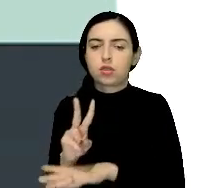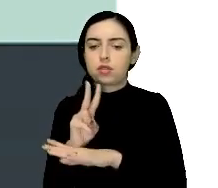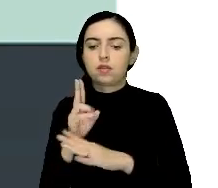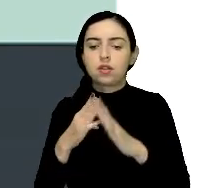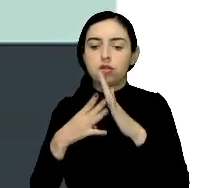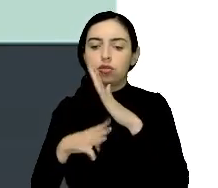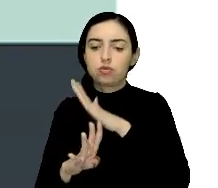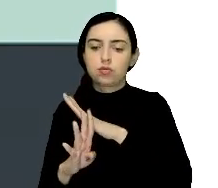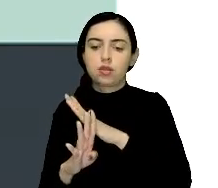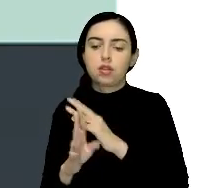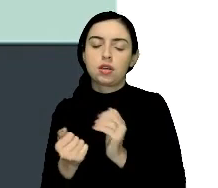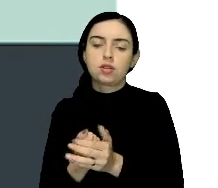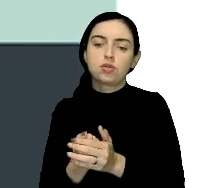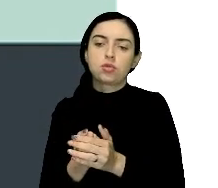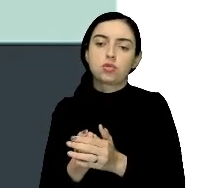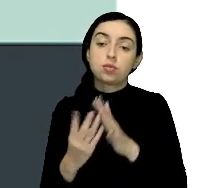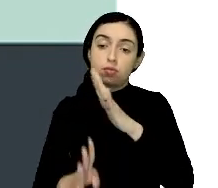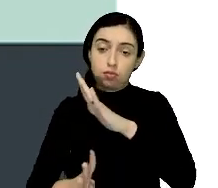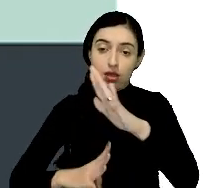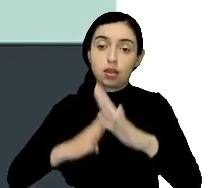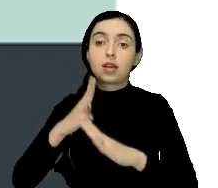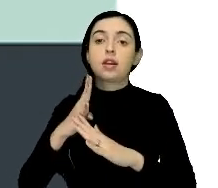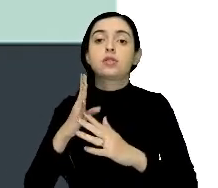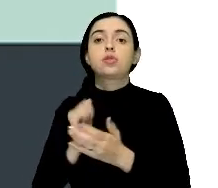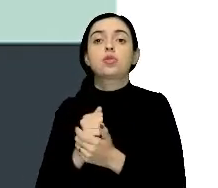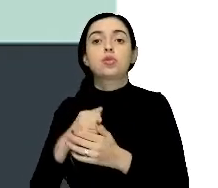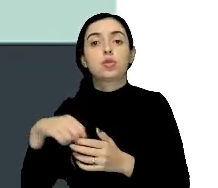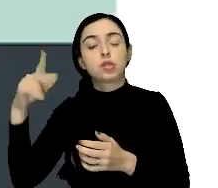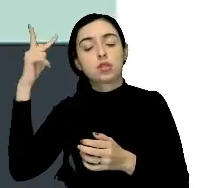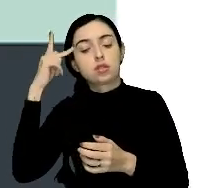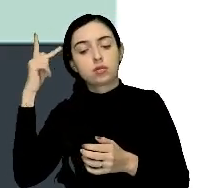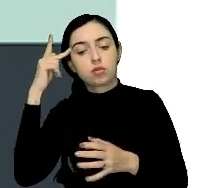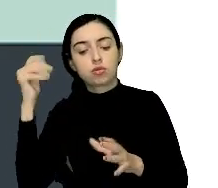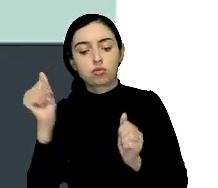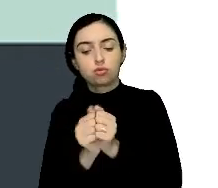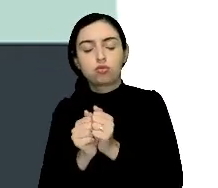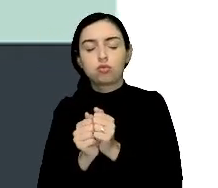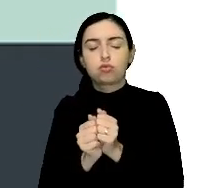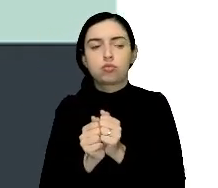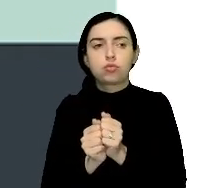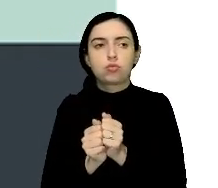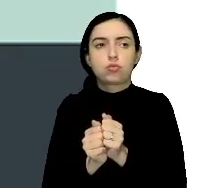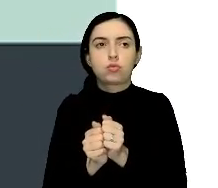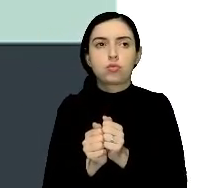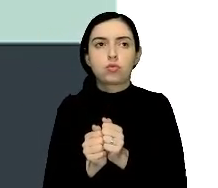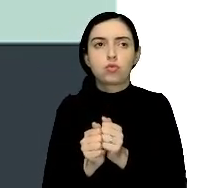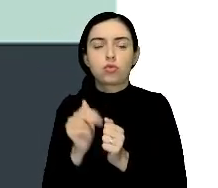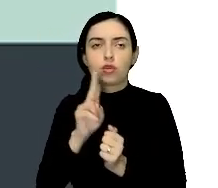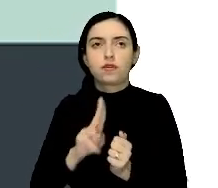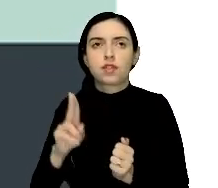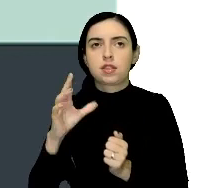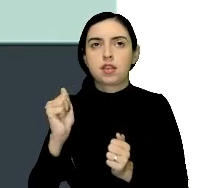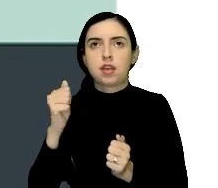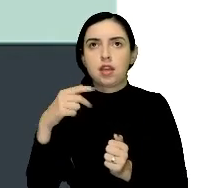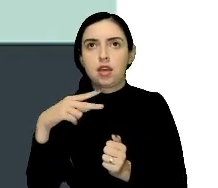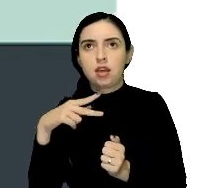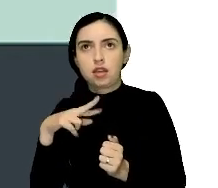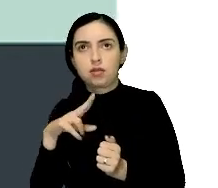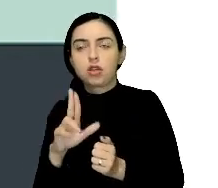Paulo, pesquisador do projeto de pesquisa em conjunto da Unicamp com a Universidade de Cardiff, no Reino